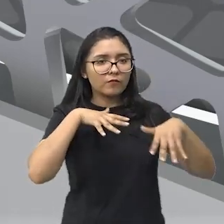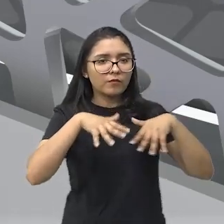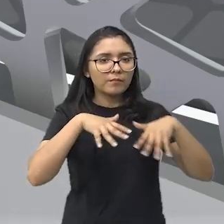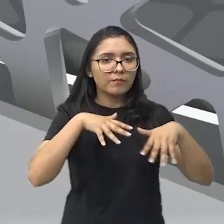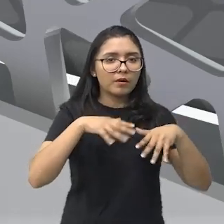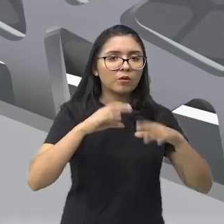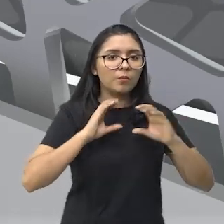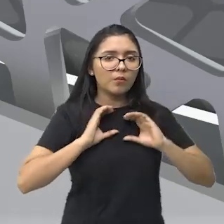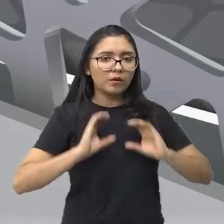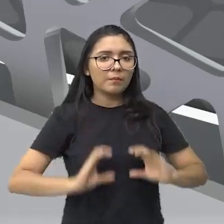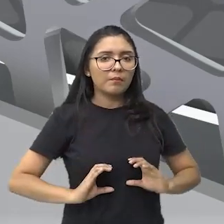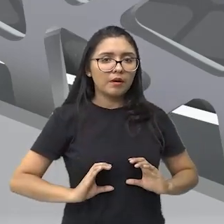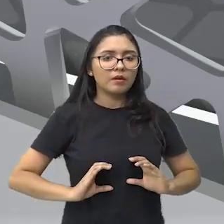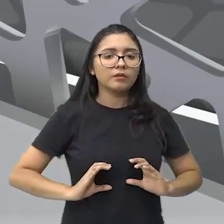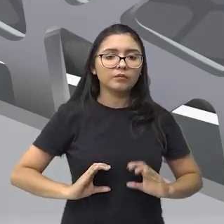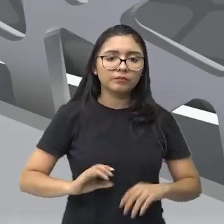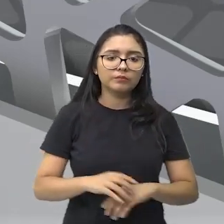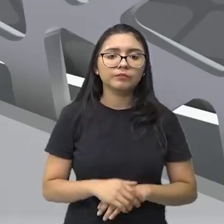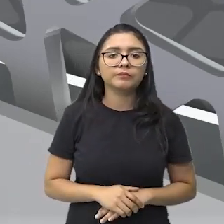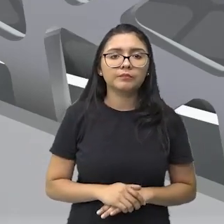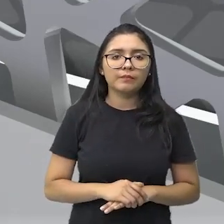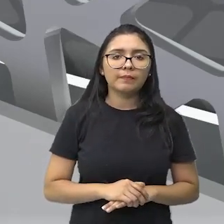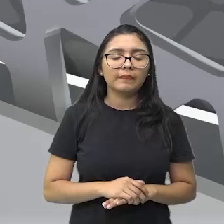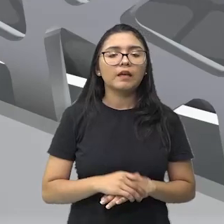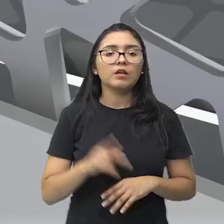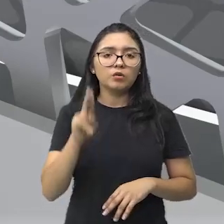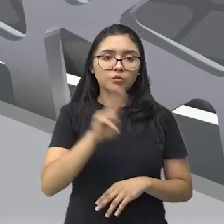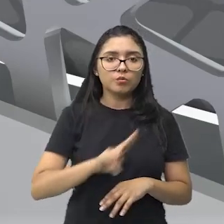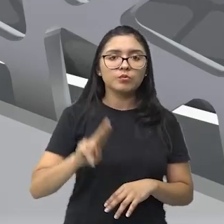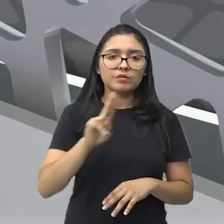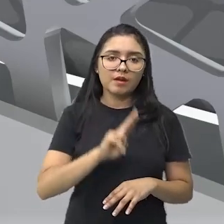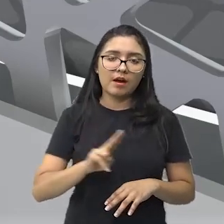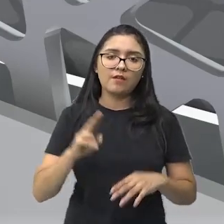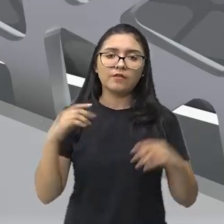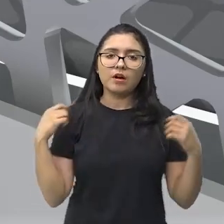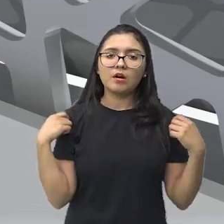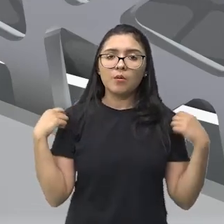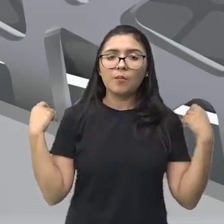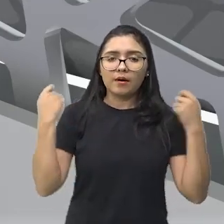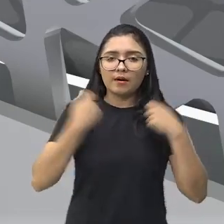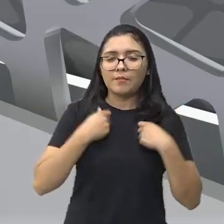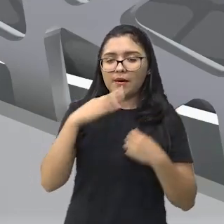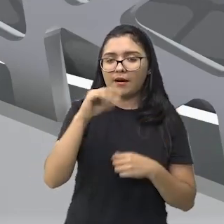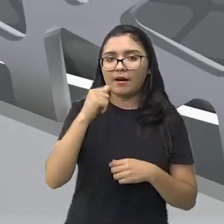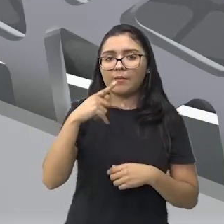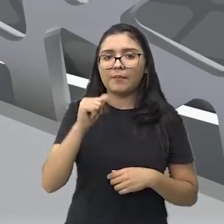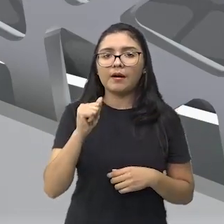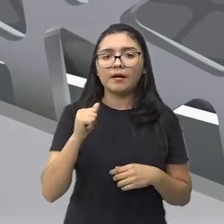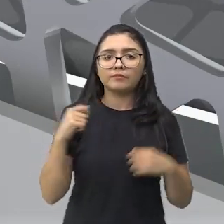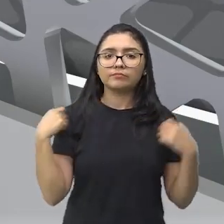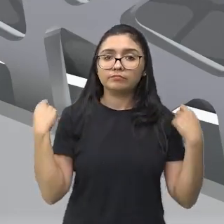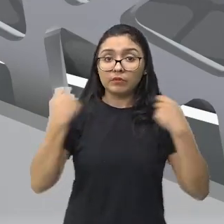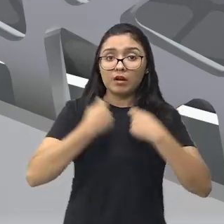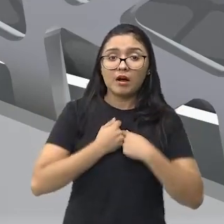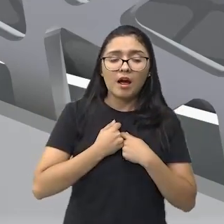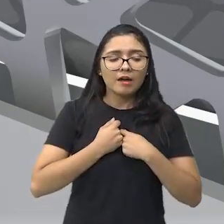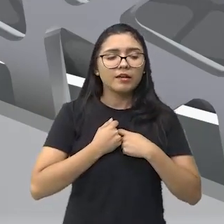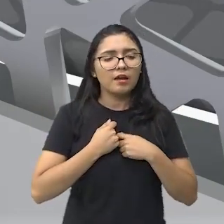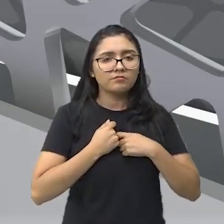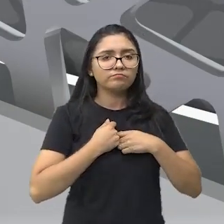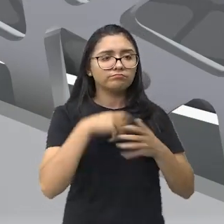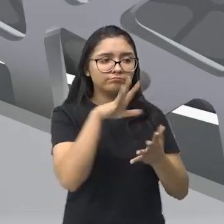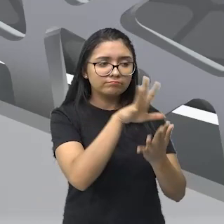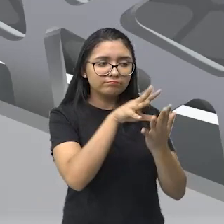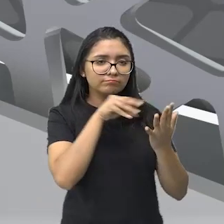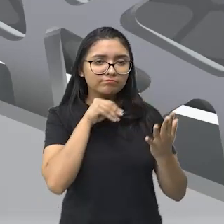Ele colocava, vamos dizer, uma pele, né, de um animal já morto sobre ele e com aqueles movimentos ele se aproximava